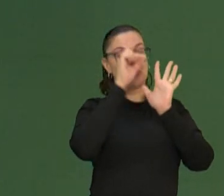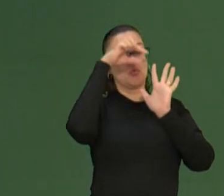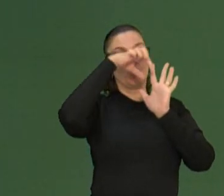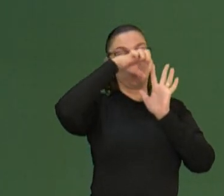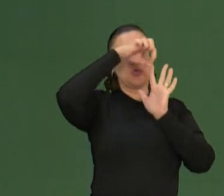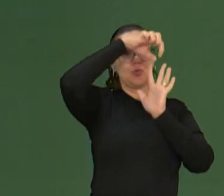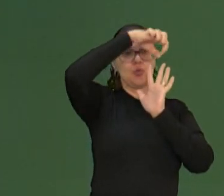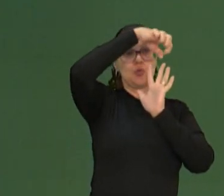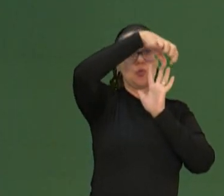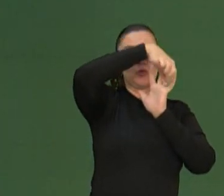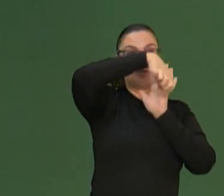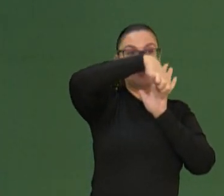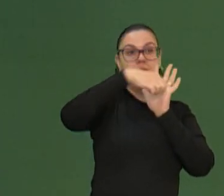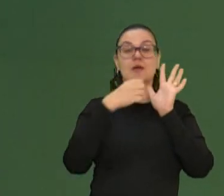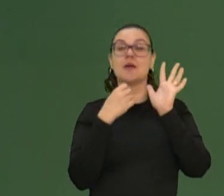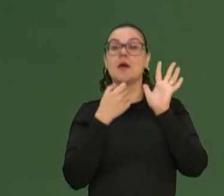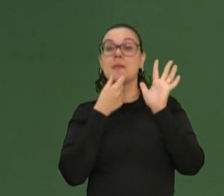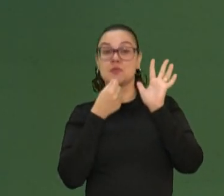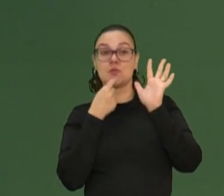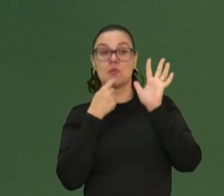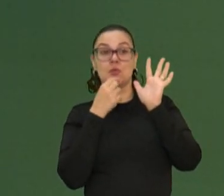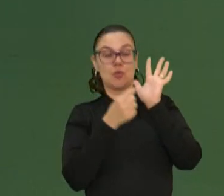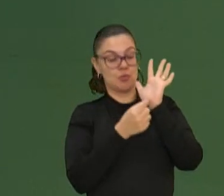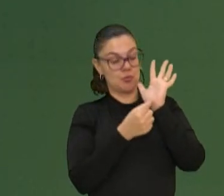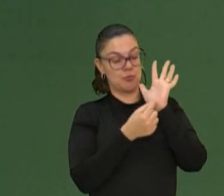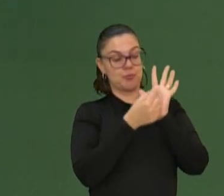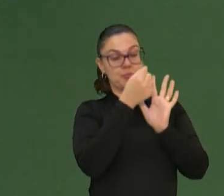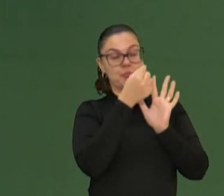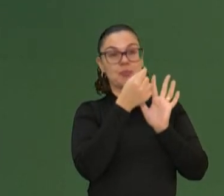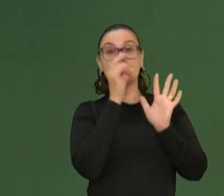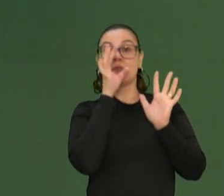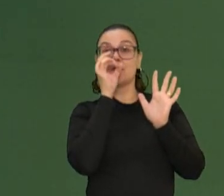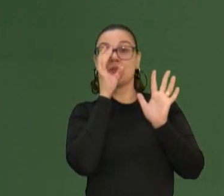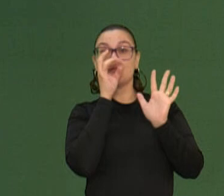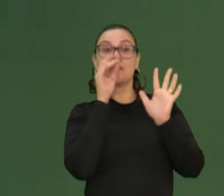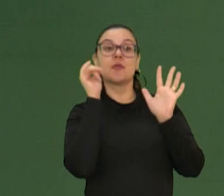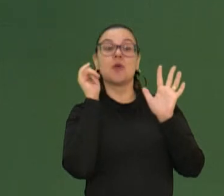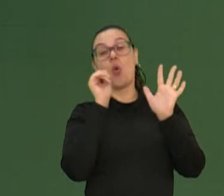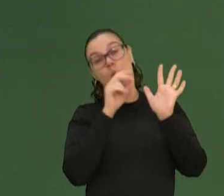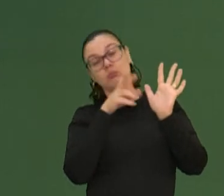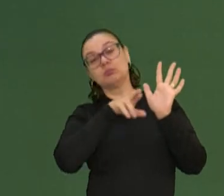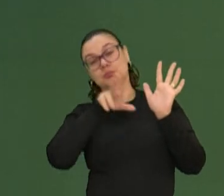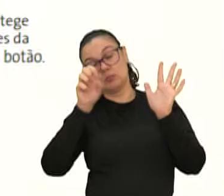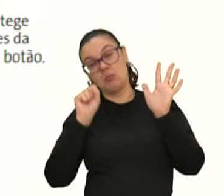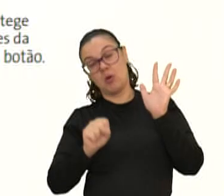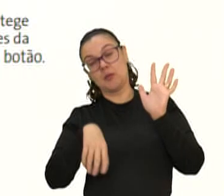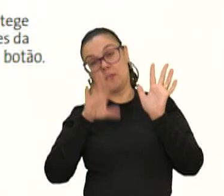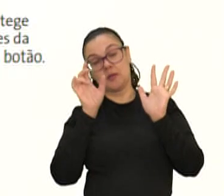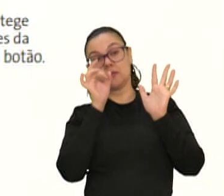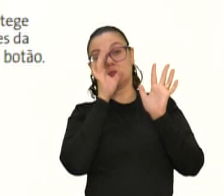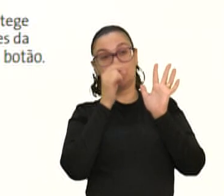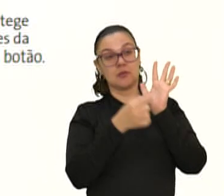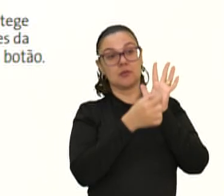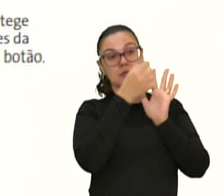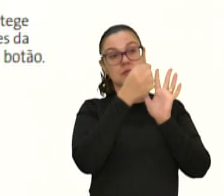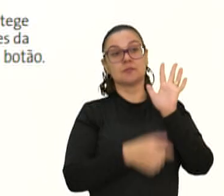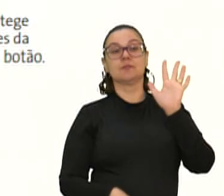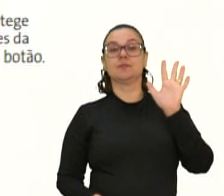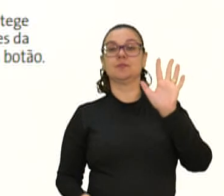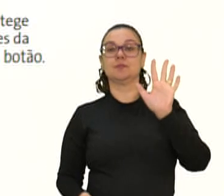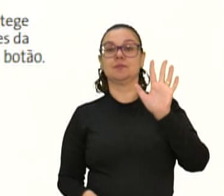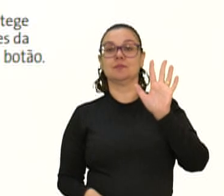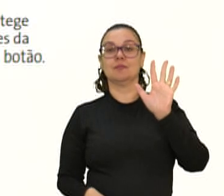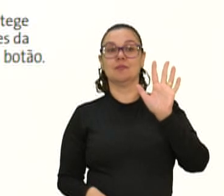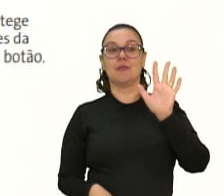estames androceu, o estigma ou os estigmas, pode ter mais que um, gineceu, parte